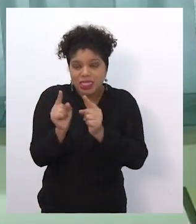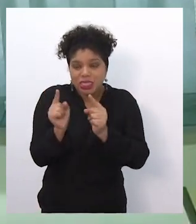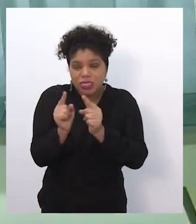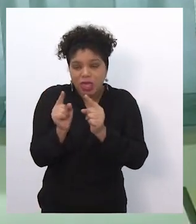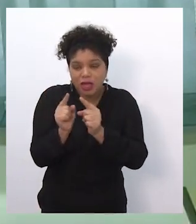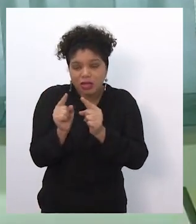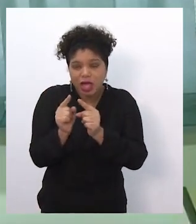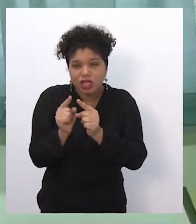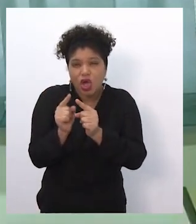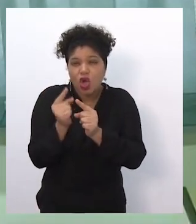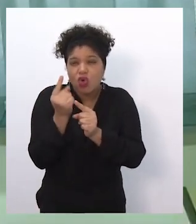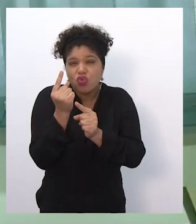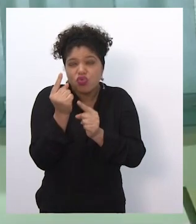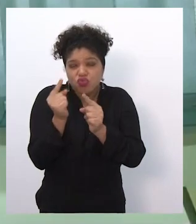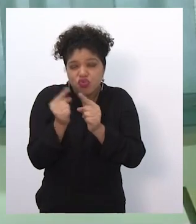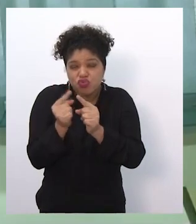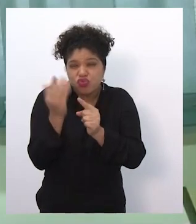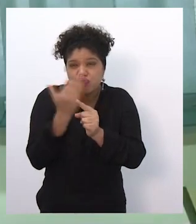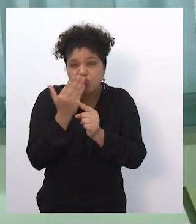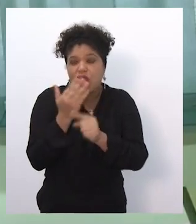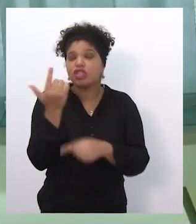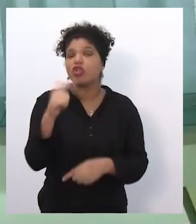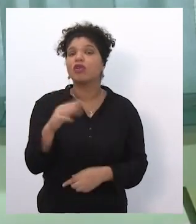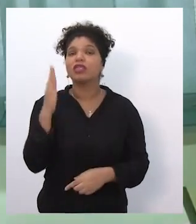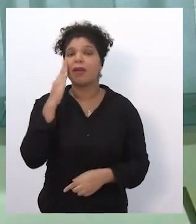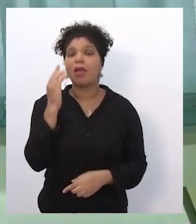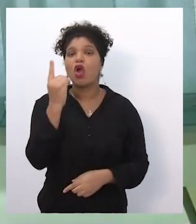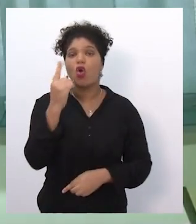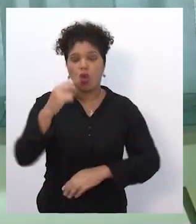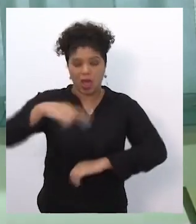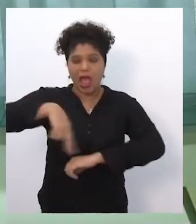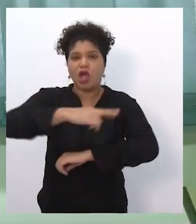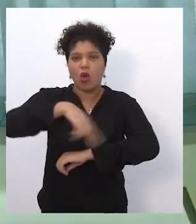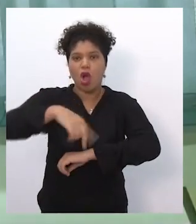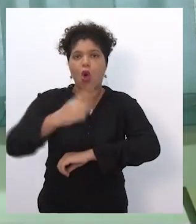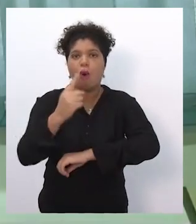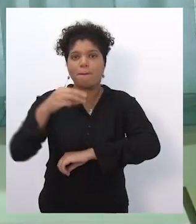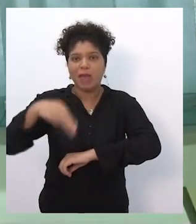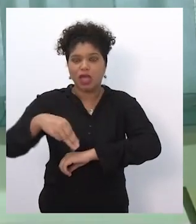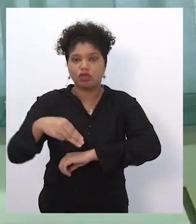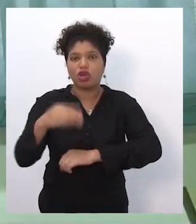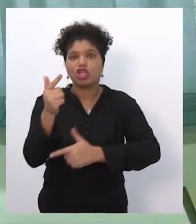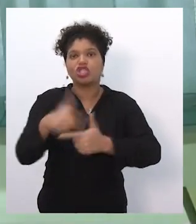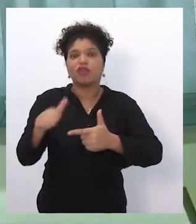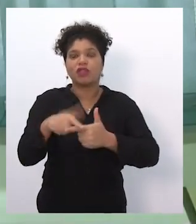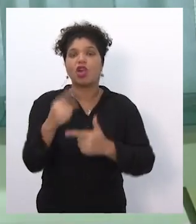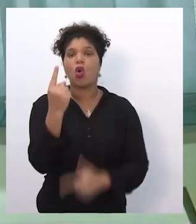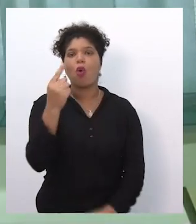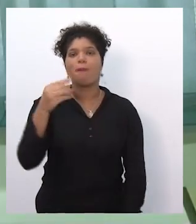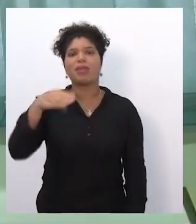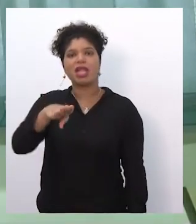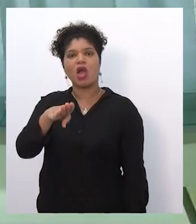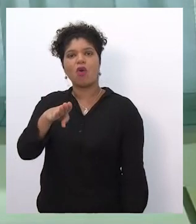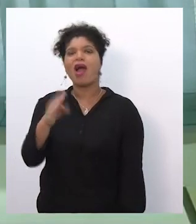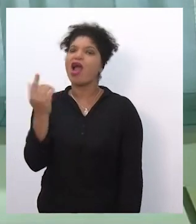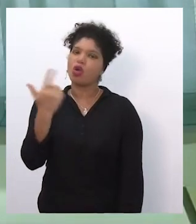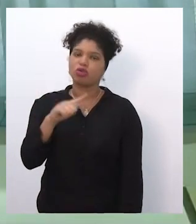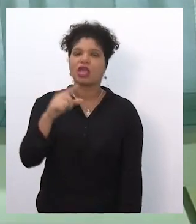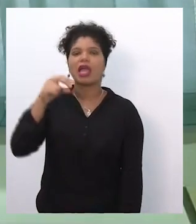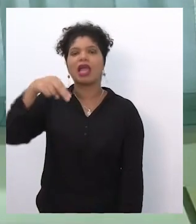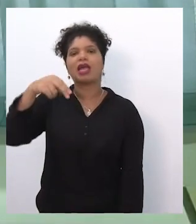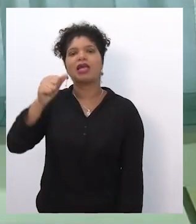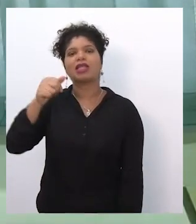1 nanômetro. Pega aí 1 metro e divide para 1 bilhão. Dividir em 1 bilhão. Então, nós não